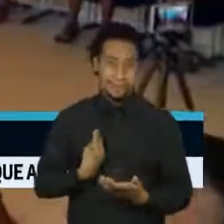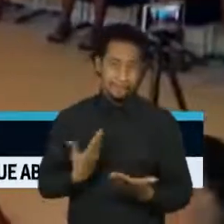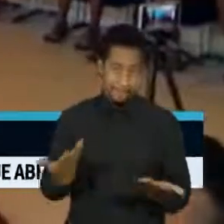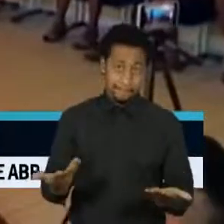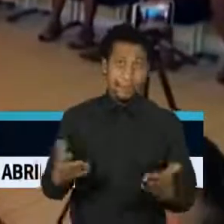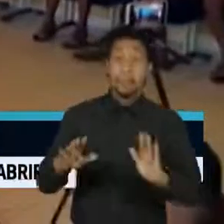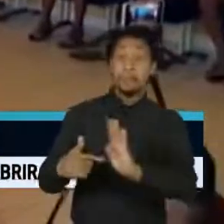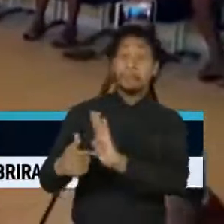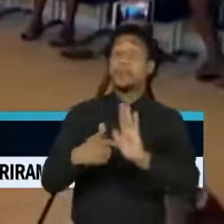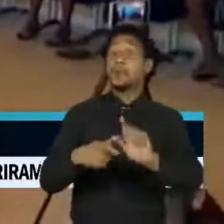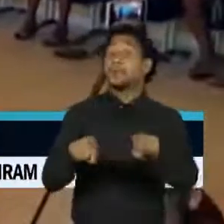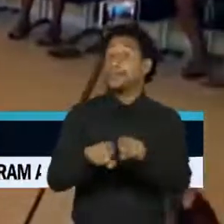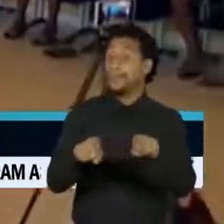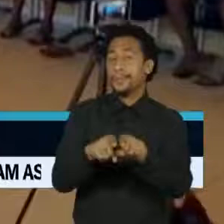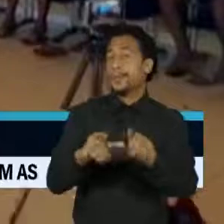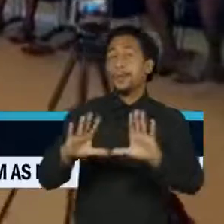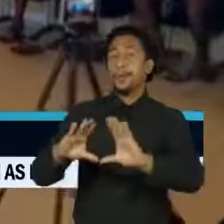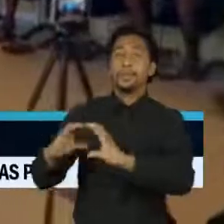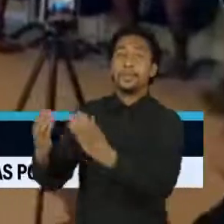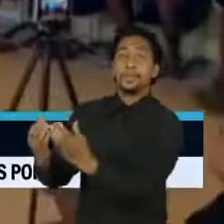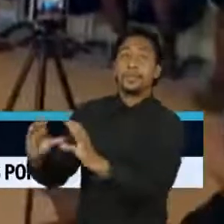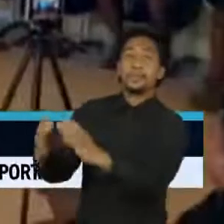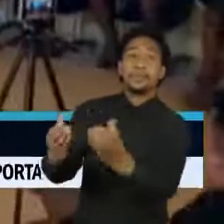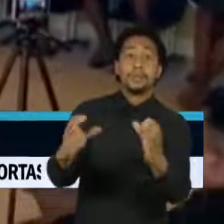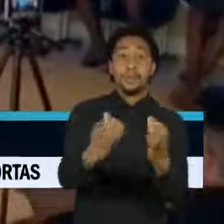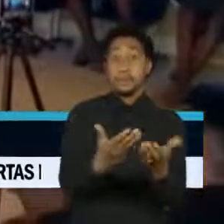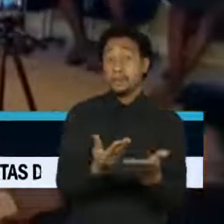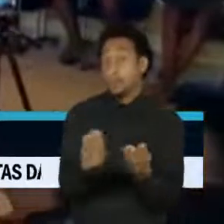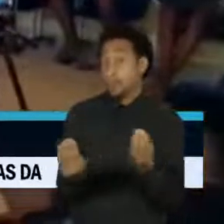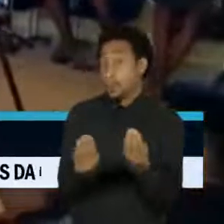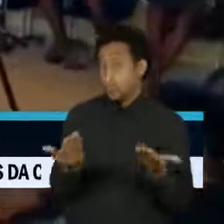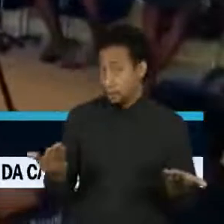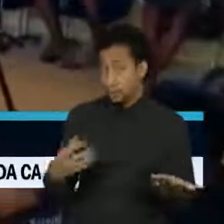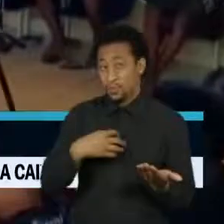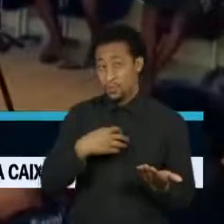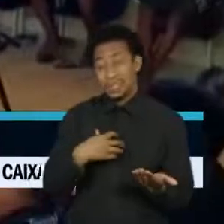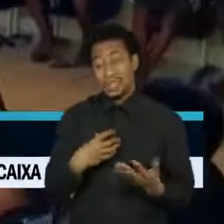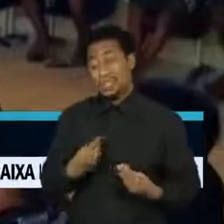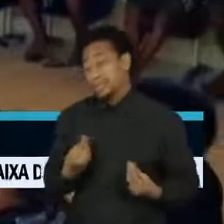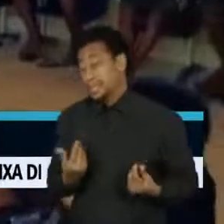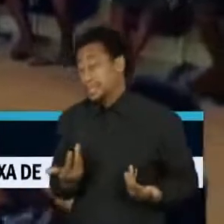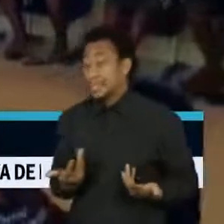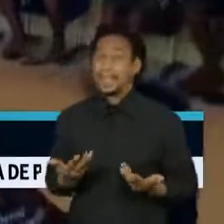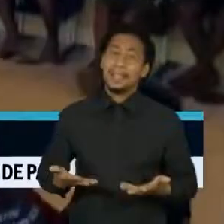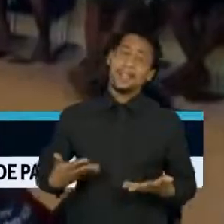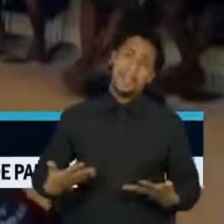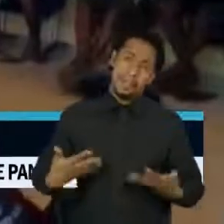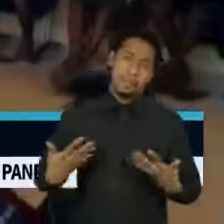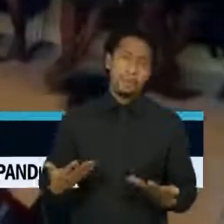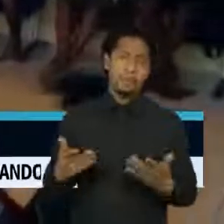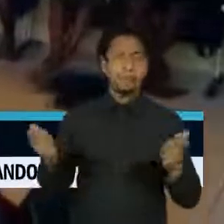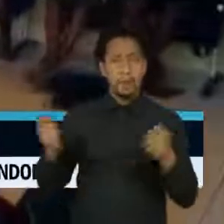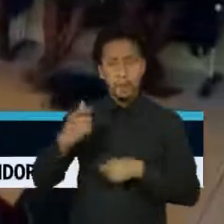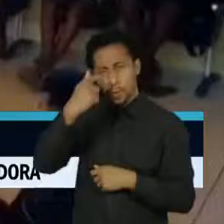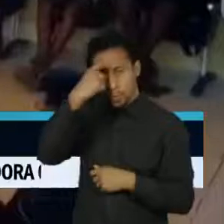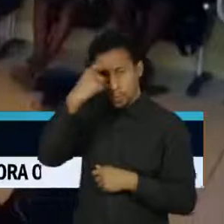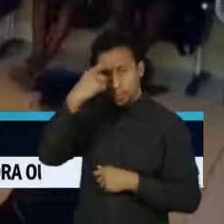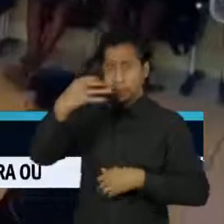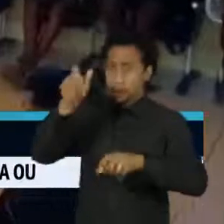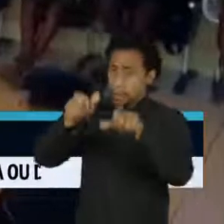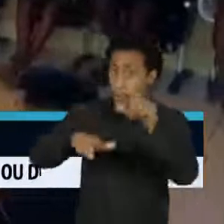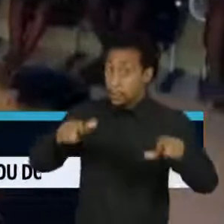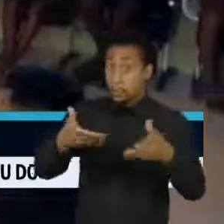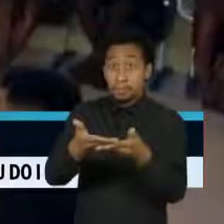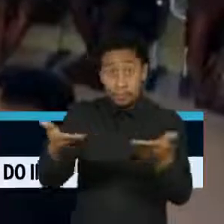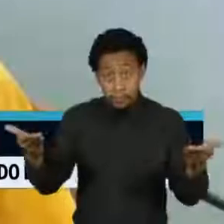esse debate também para dentro das comunidades, né, de uma maneira bem leve também, que possa conscientizar, levar mensagem para que essa juventude